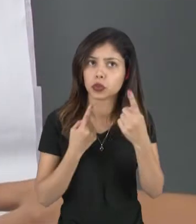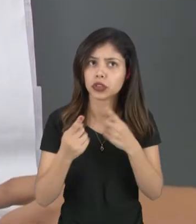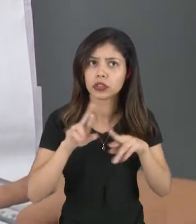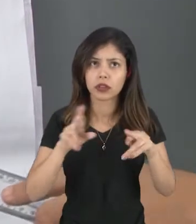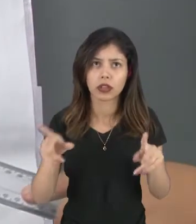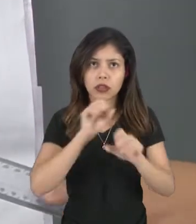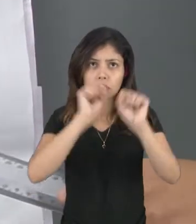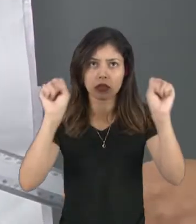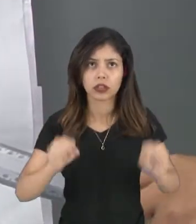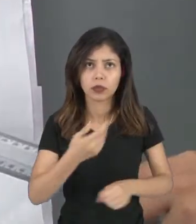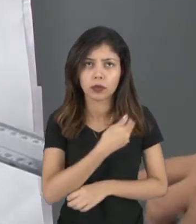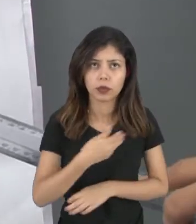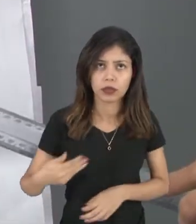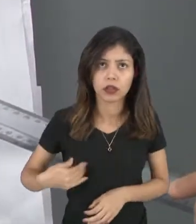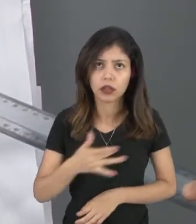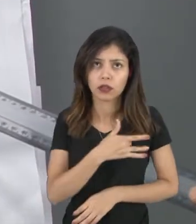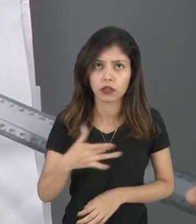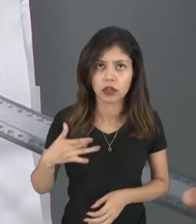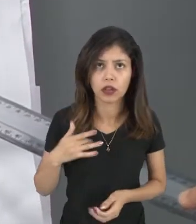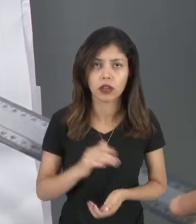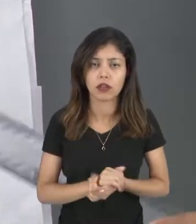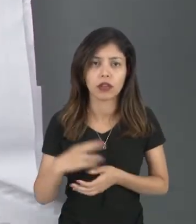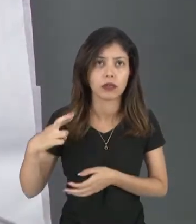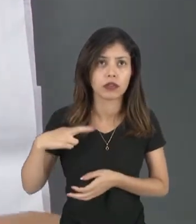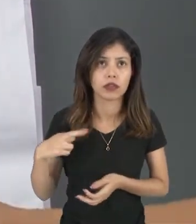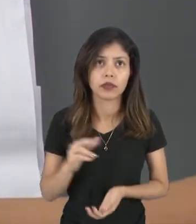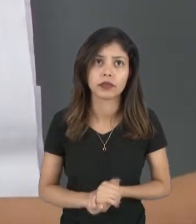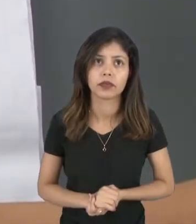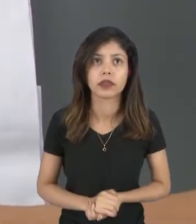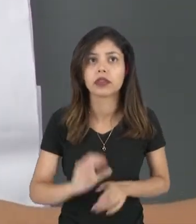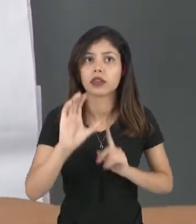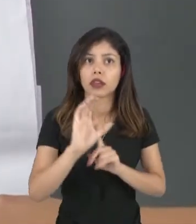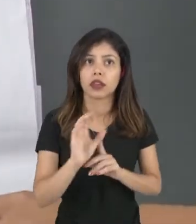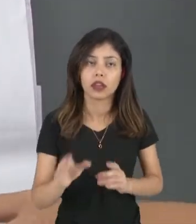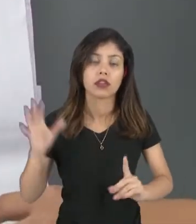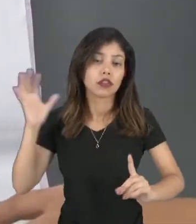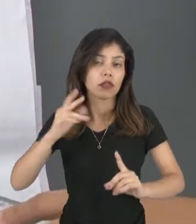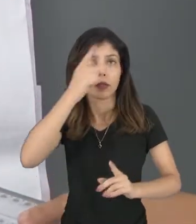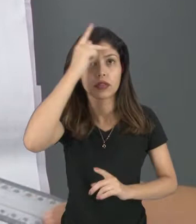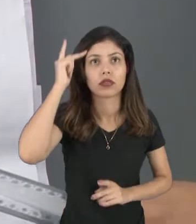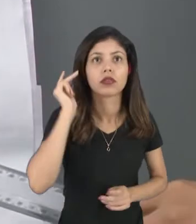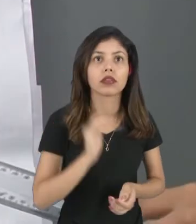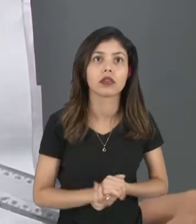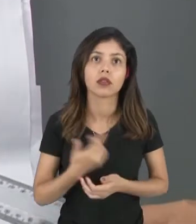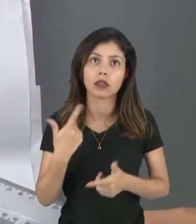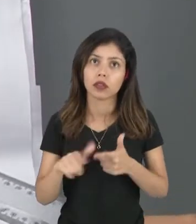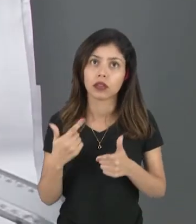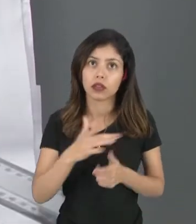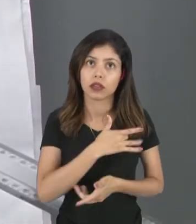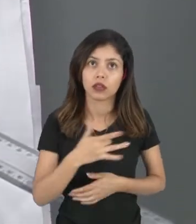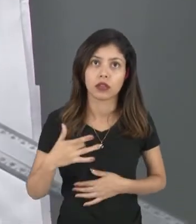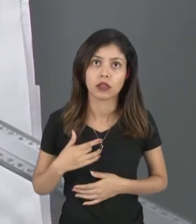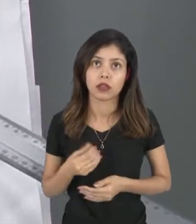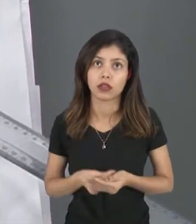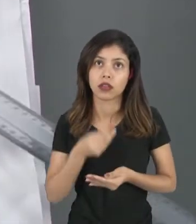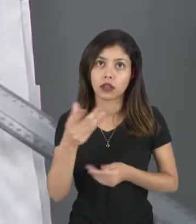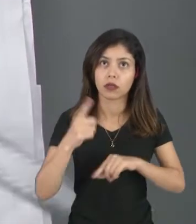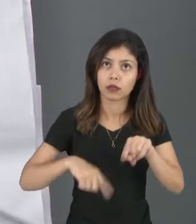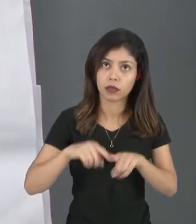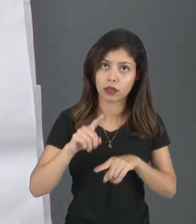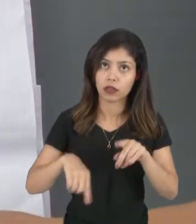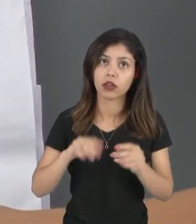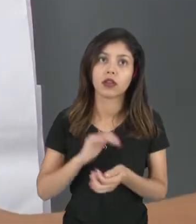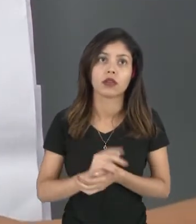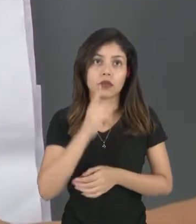Discutir a diferença do sistema público de saúde e os particulares. C. Incentivar as pessoas com problemas de saúde a doarem materiais para